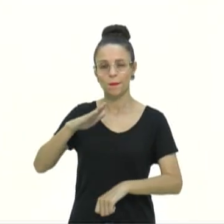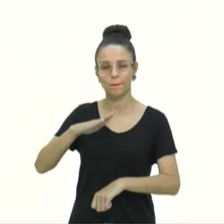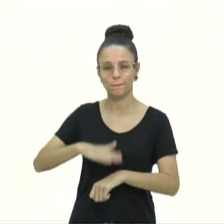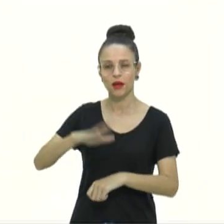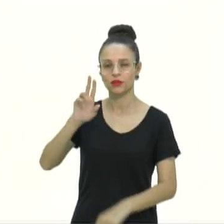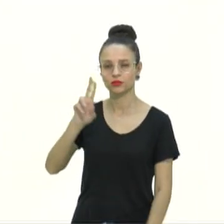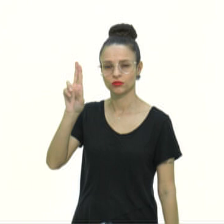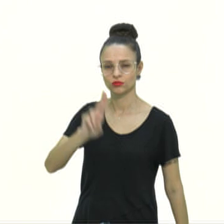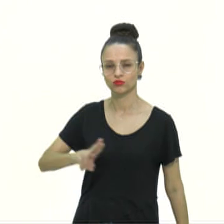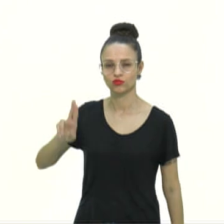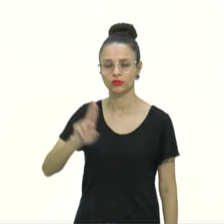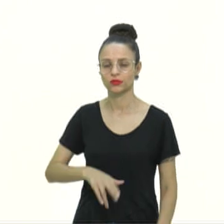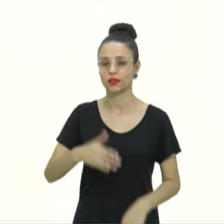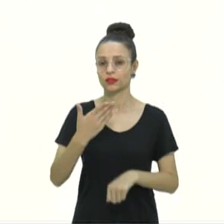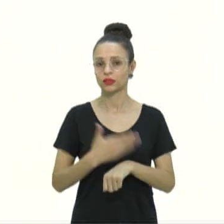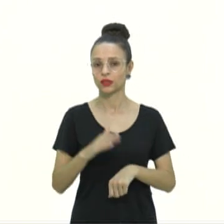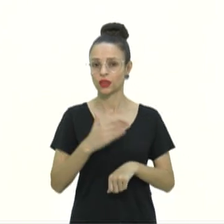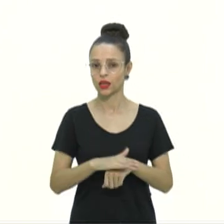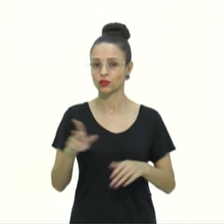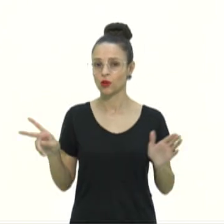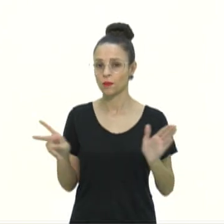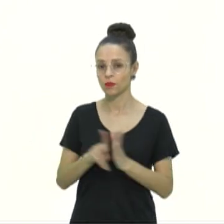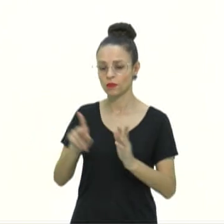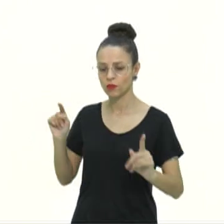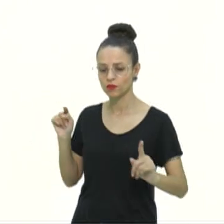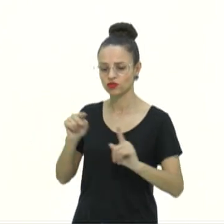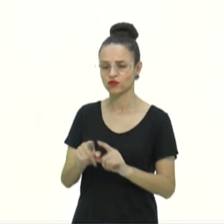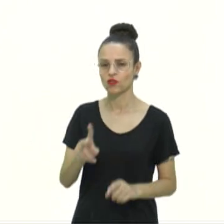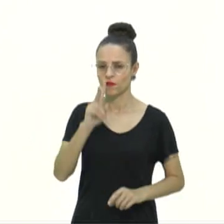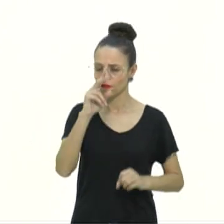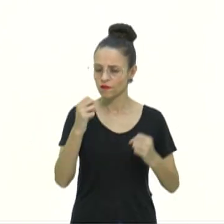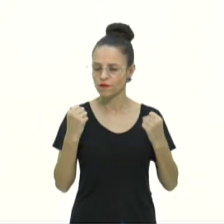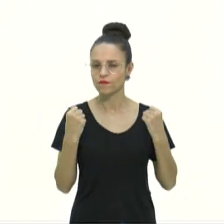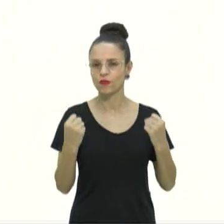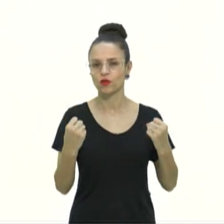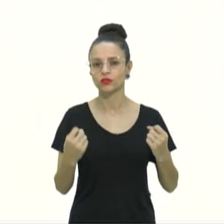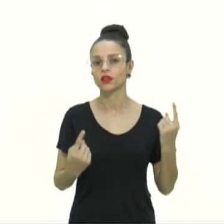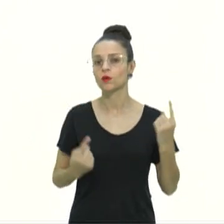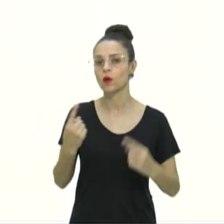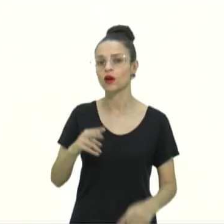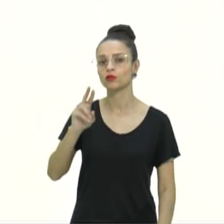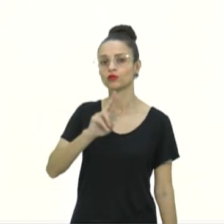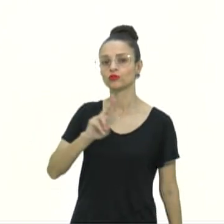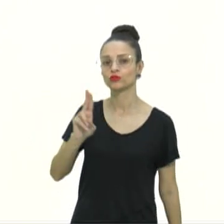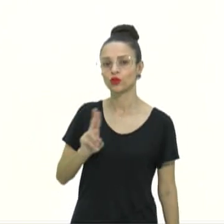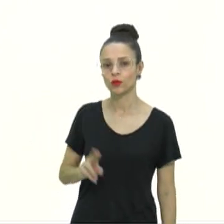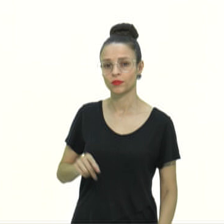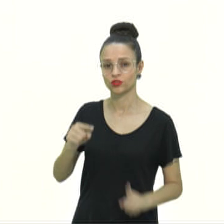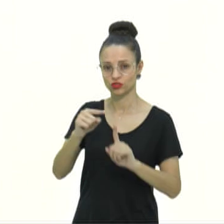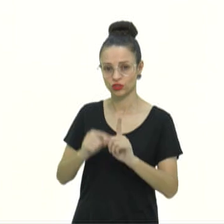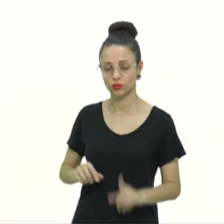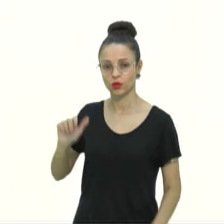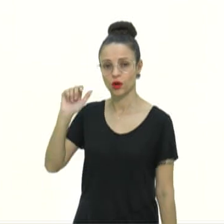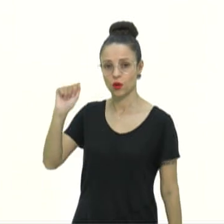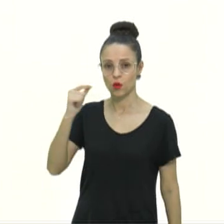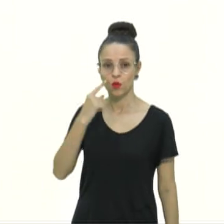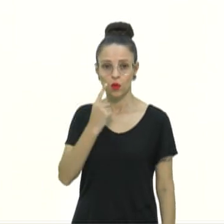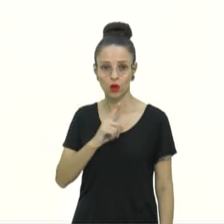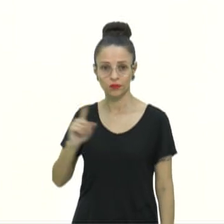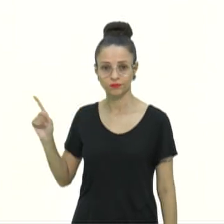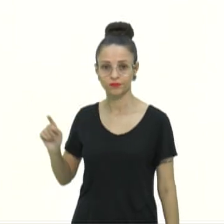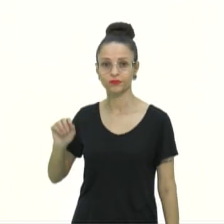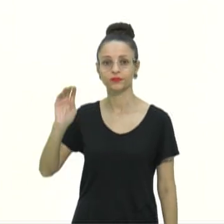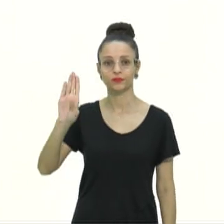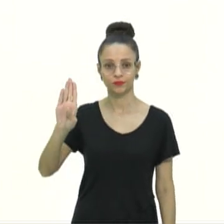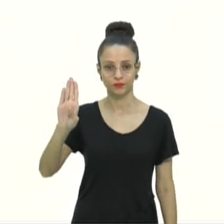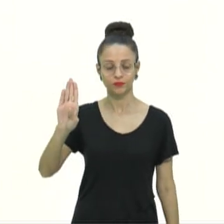comum nos treinos de força? Então, nos treinos de força, qual que a respiração é mais usada? Letra A, o dry in, o